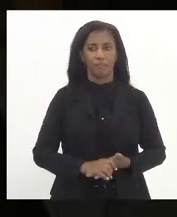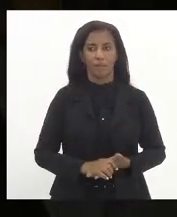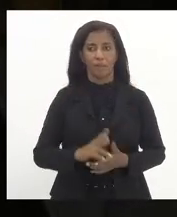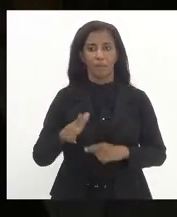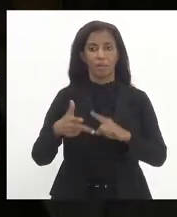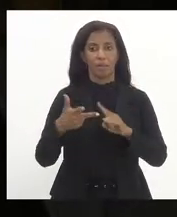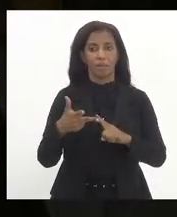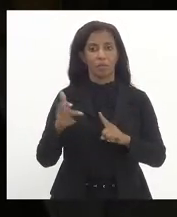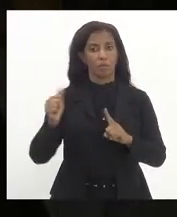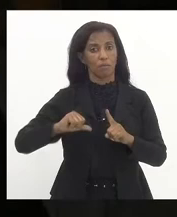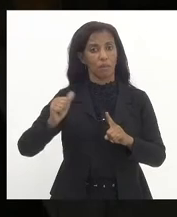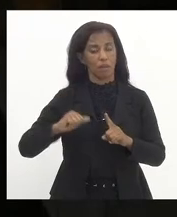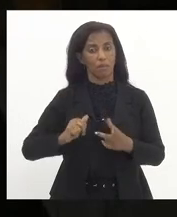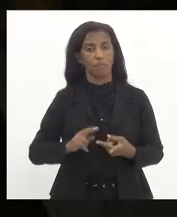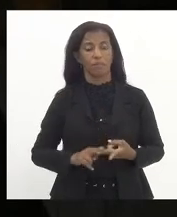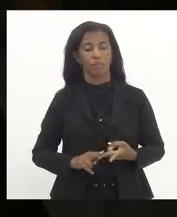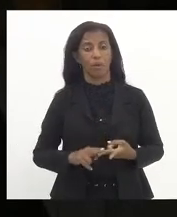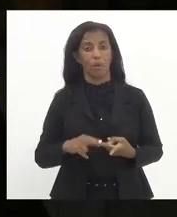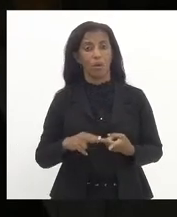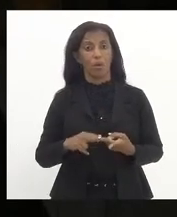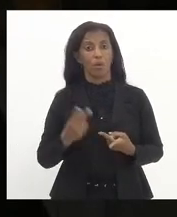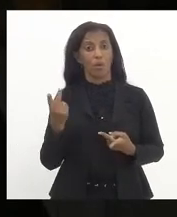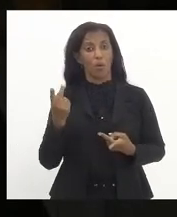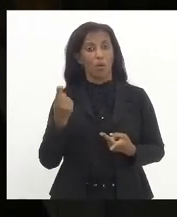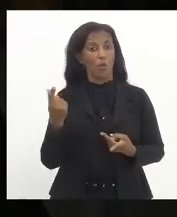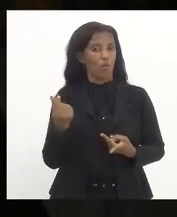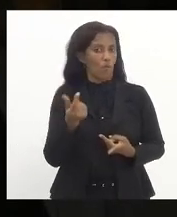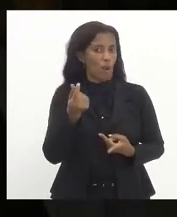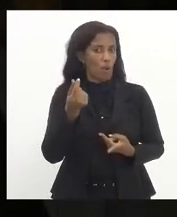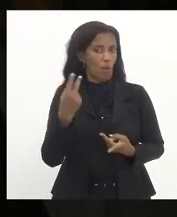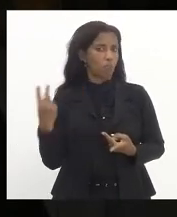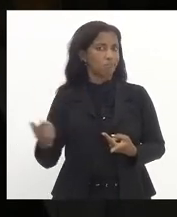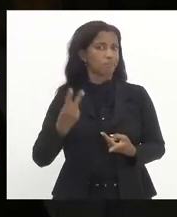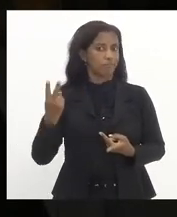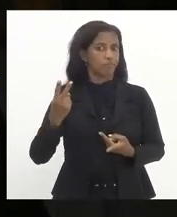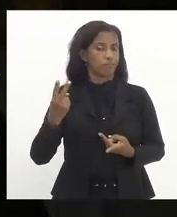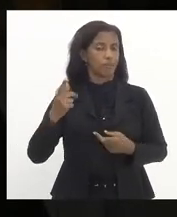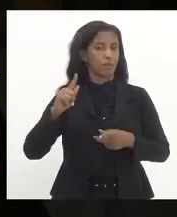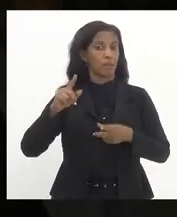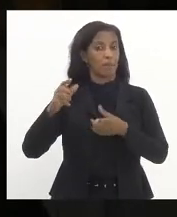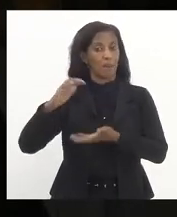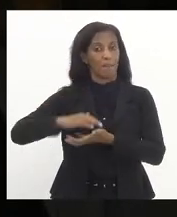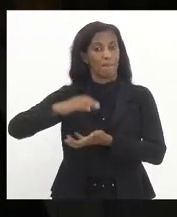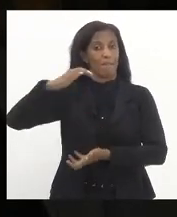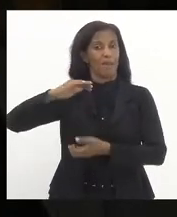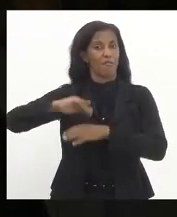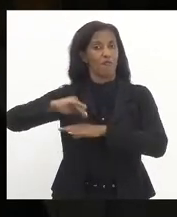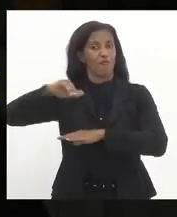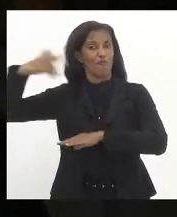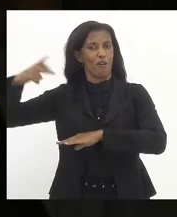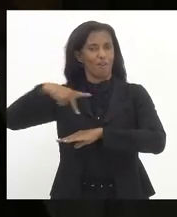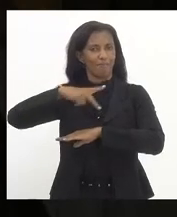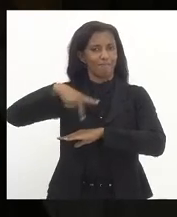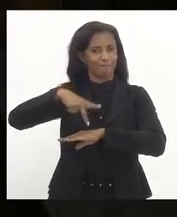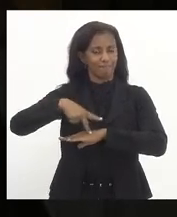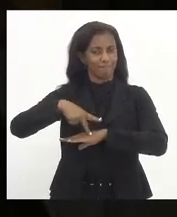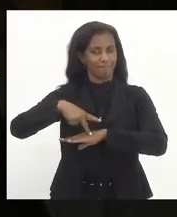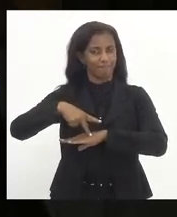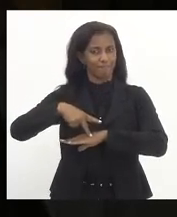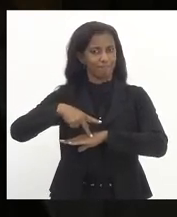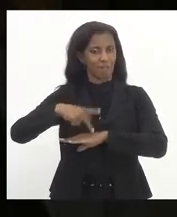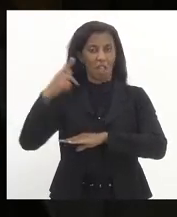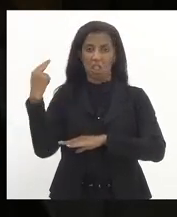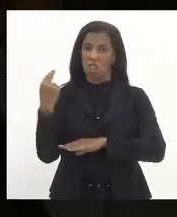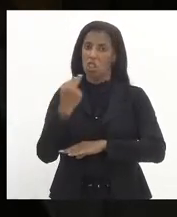Segunda variável, o preço do barril do petróleo no mercado internacional. Não houve, assim, uma variação